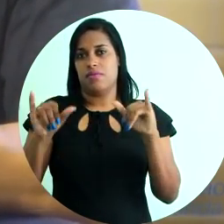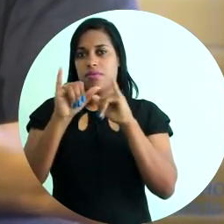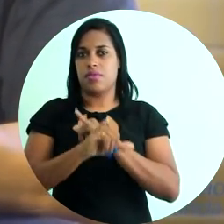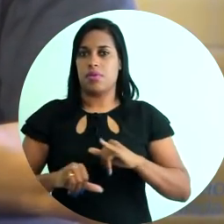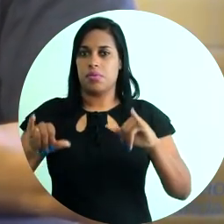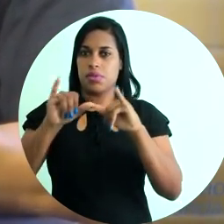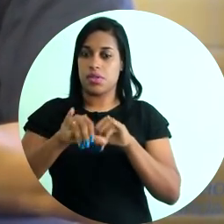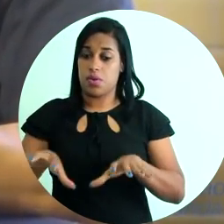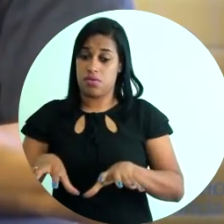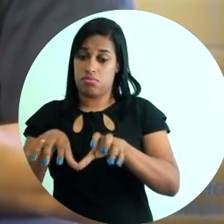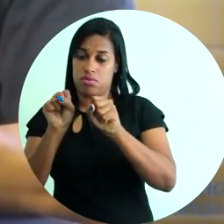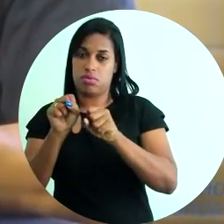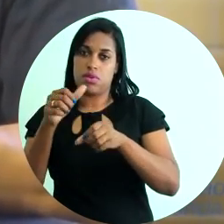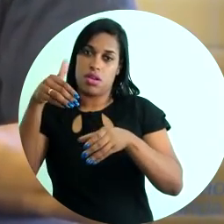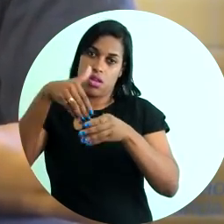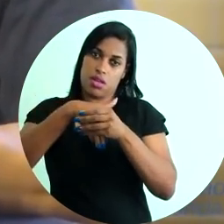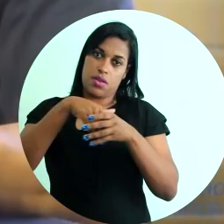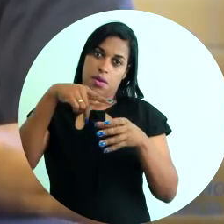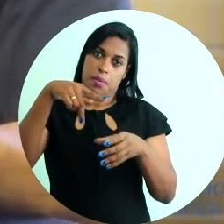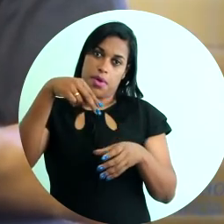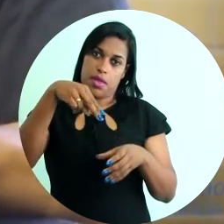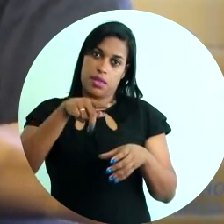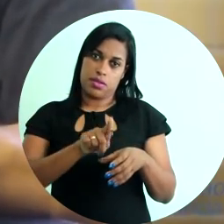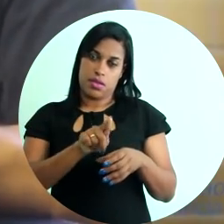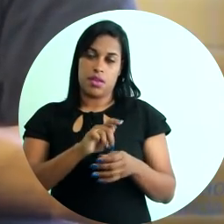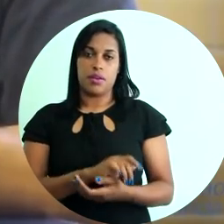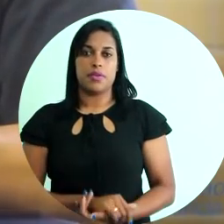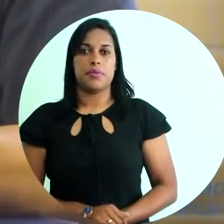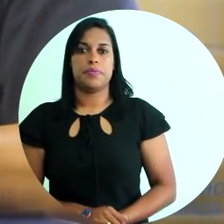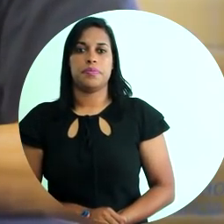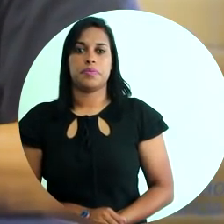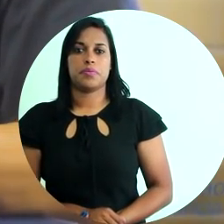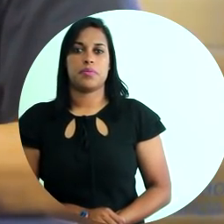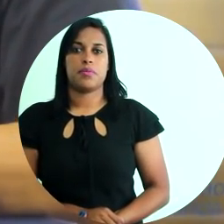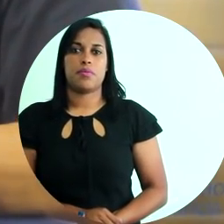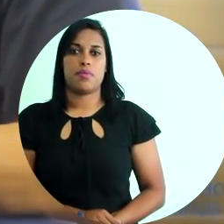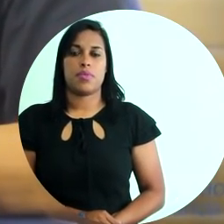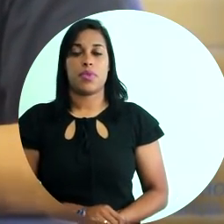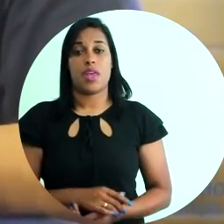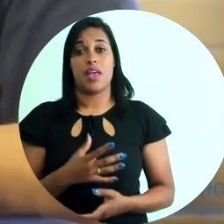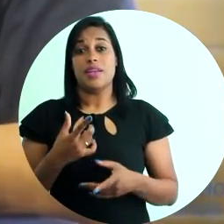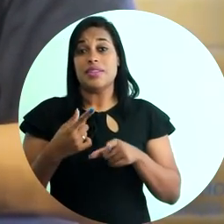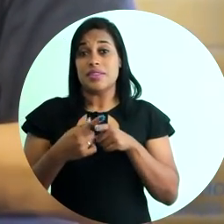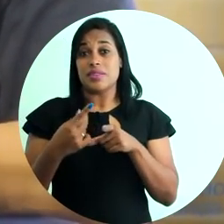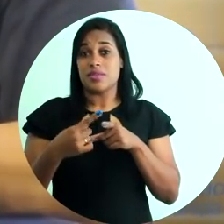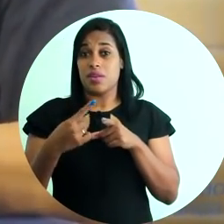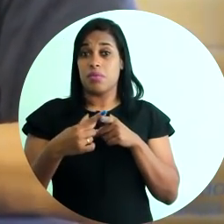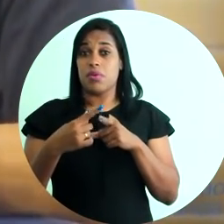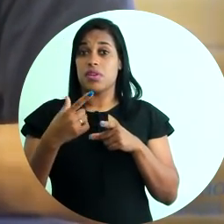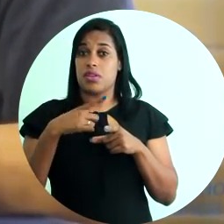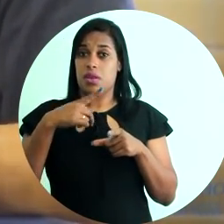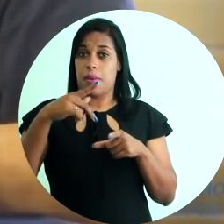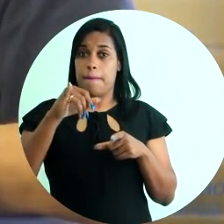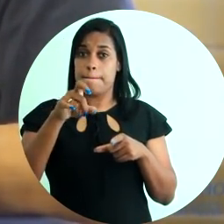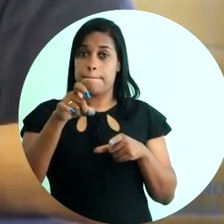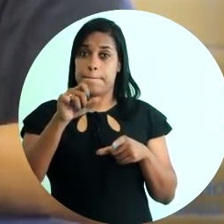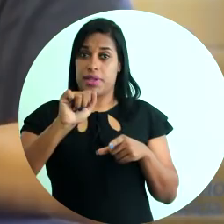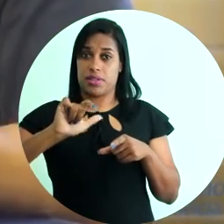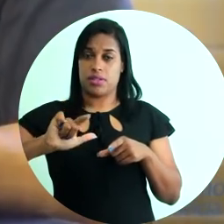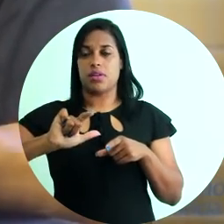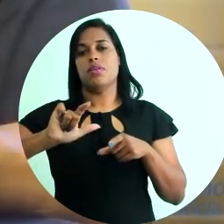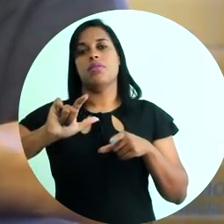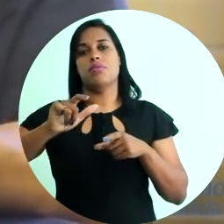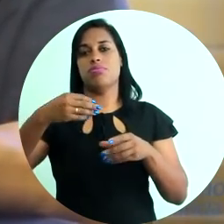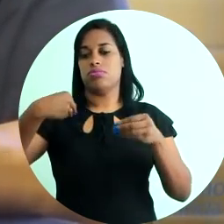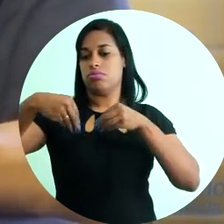quando você salva esses arquivos PNG. E os arquivos PNG, eles suportam transparência, ou seja, você pode ter pixels transparentes nos arquivos